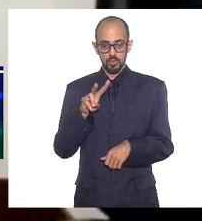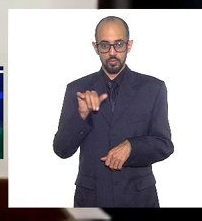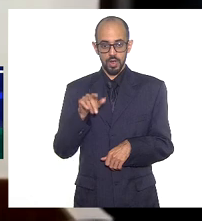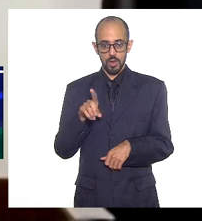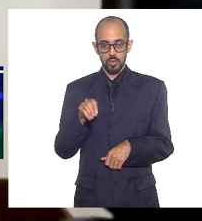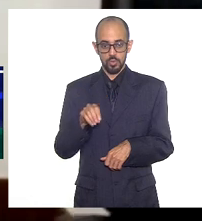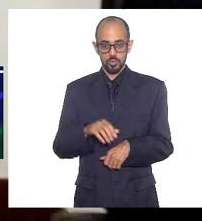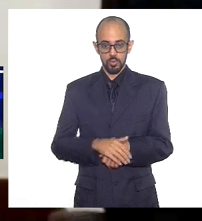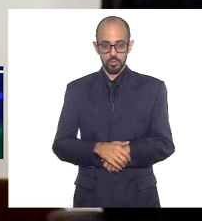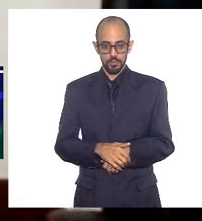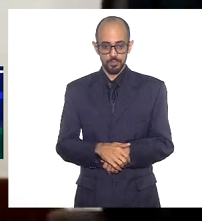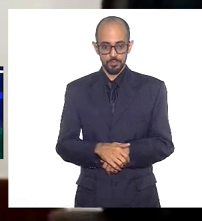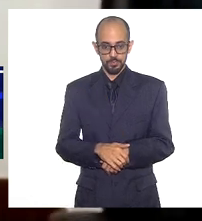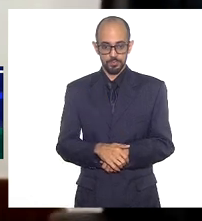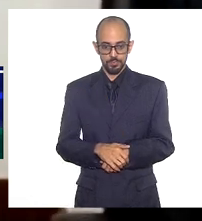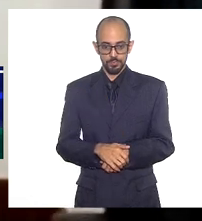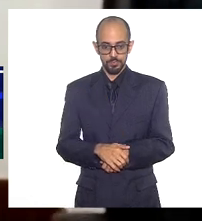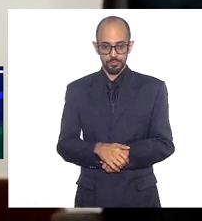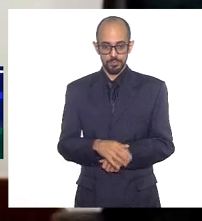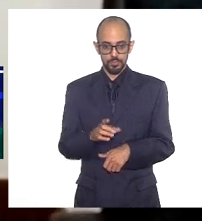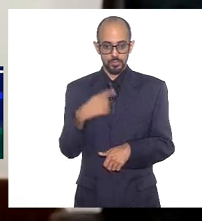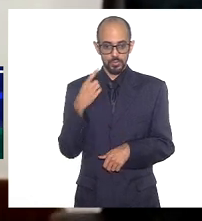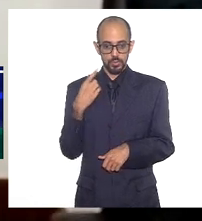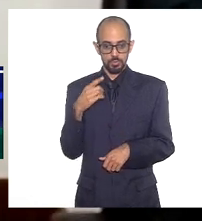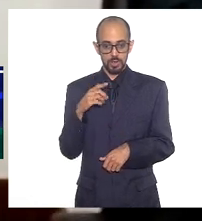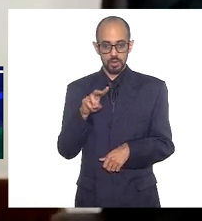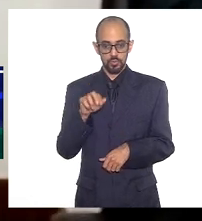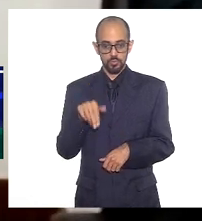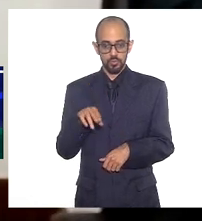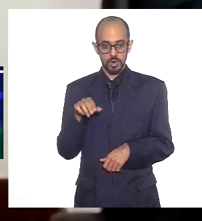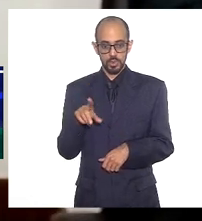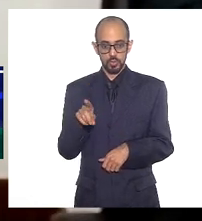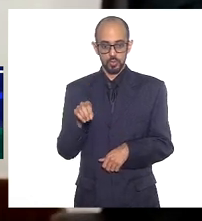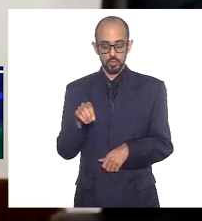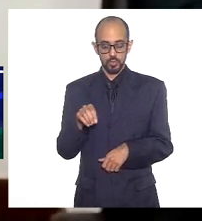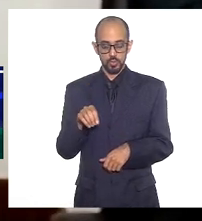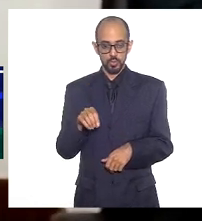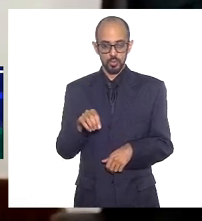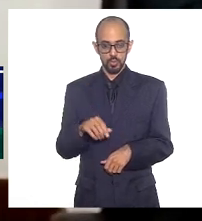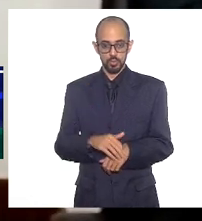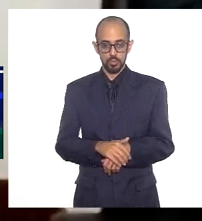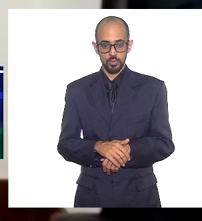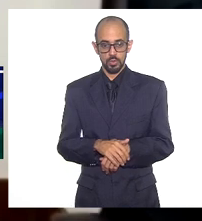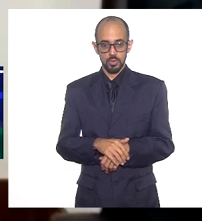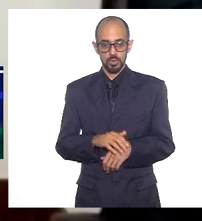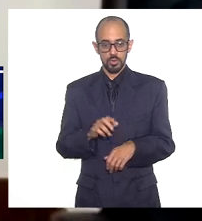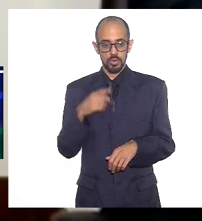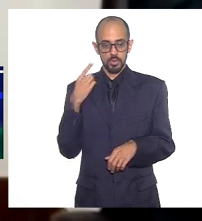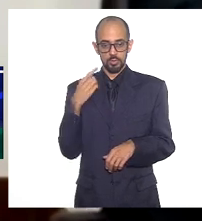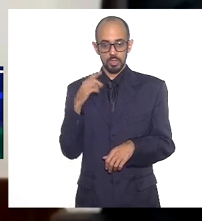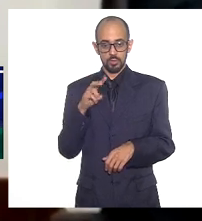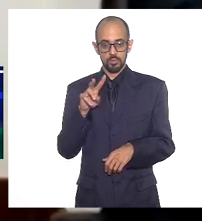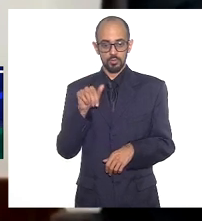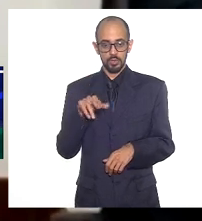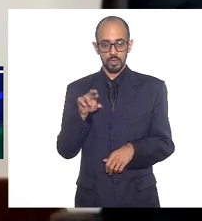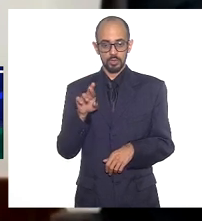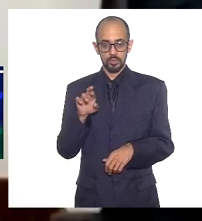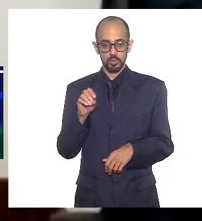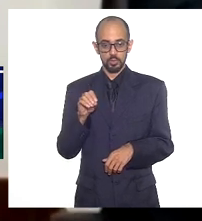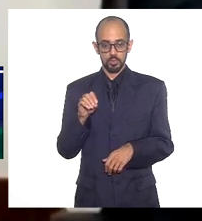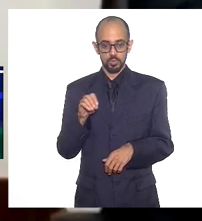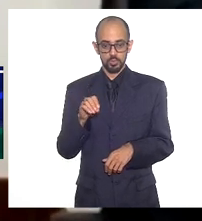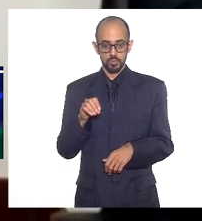Seaza deputado Vandro Família deputado Vandro Família estou sendo